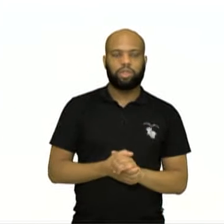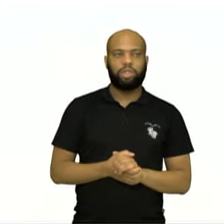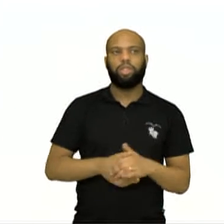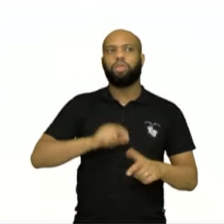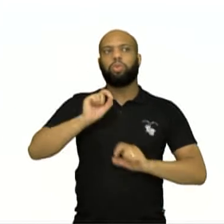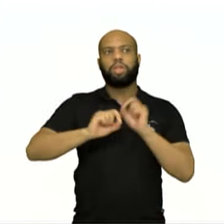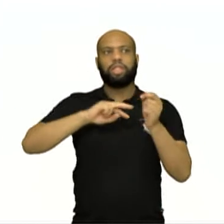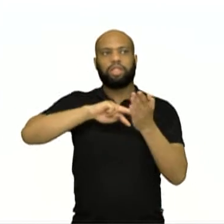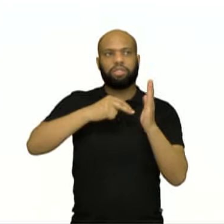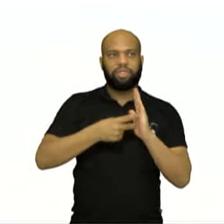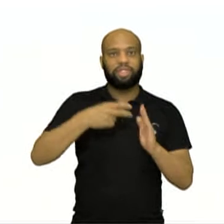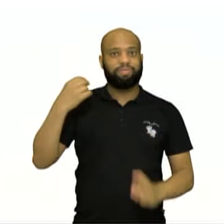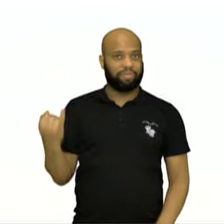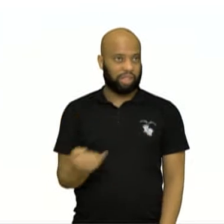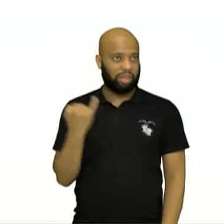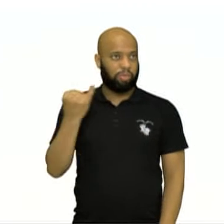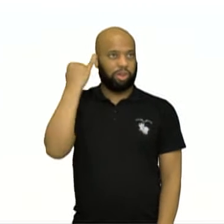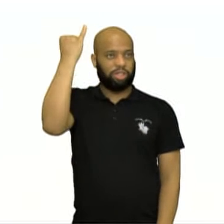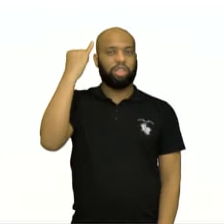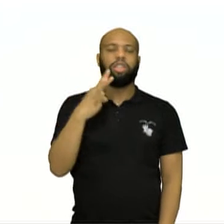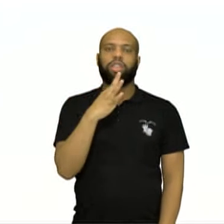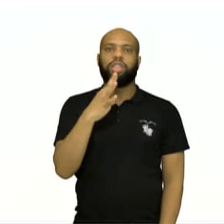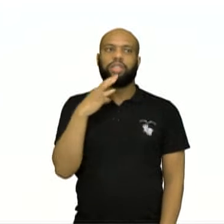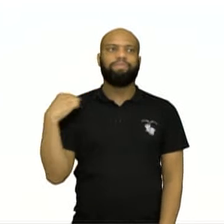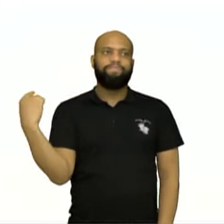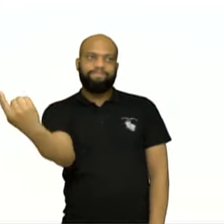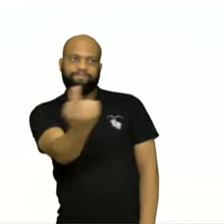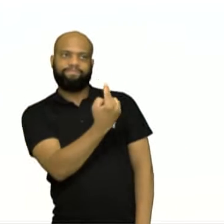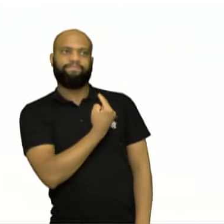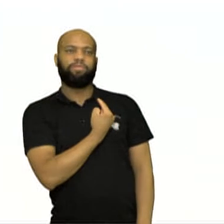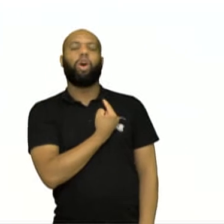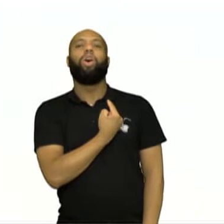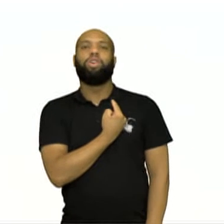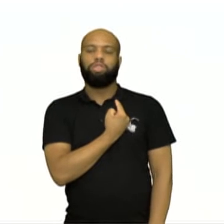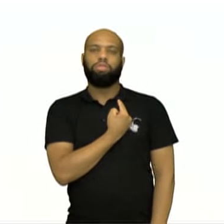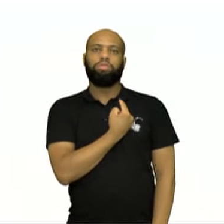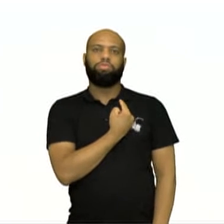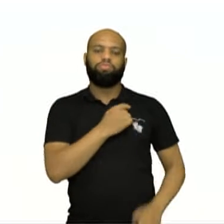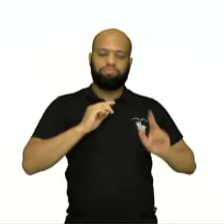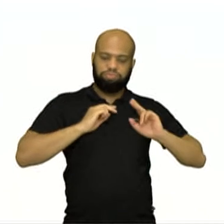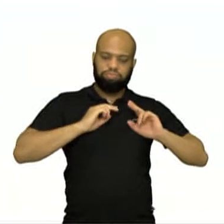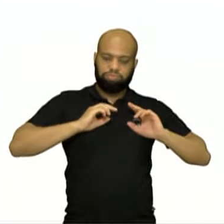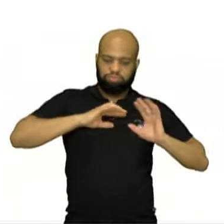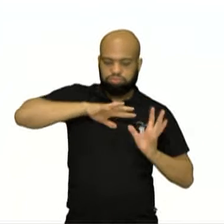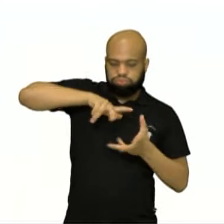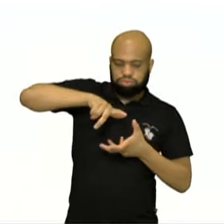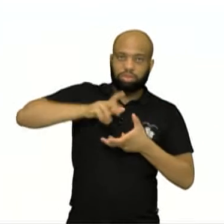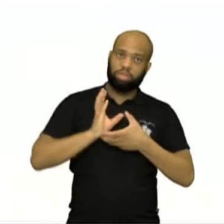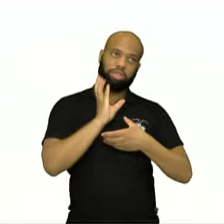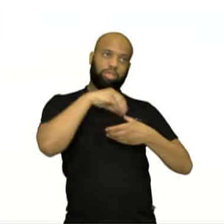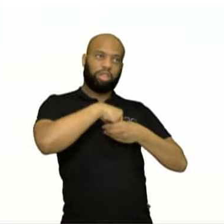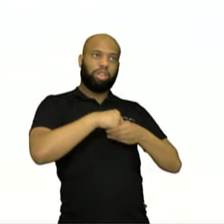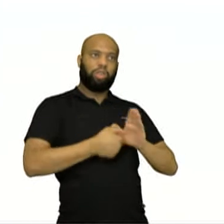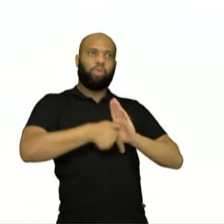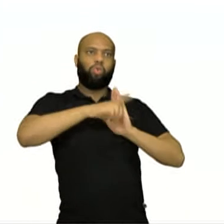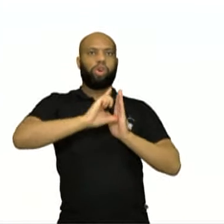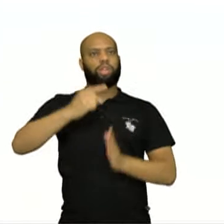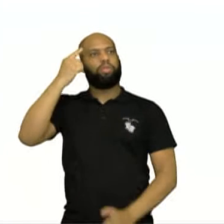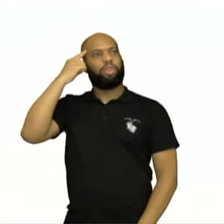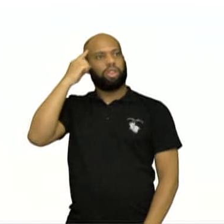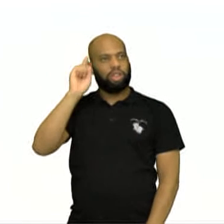seja, é fundamental conhecermos o nosso mundo interior antes de começarmos a pensar sobre o mundo